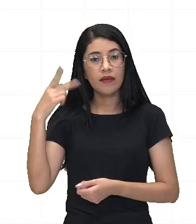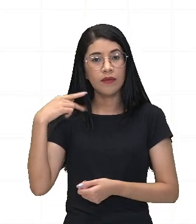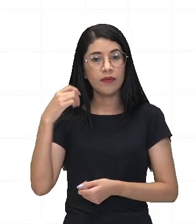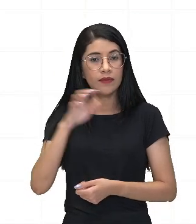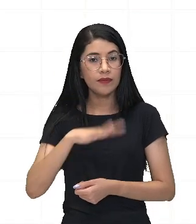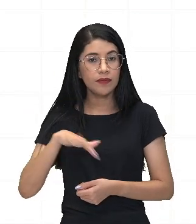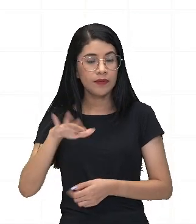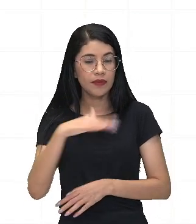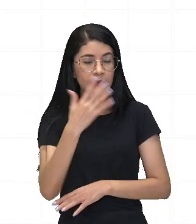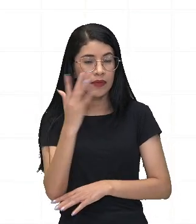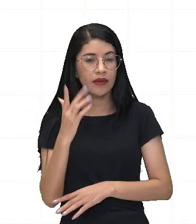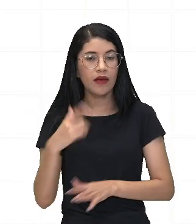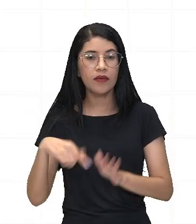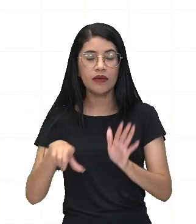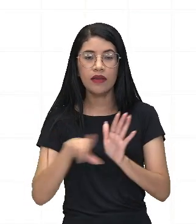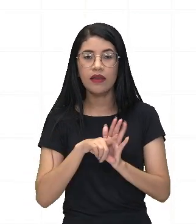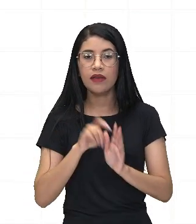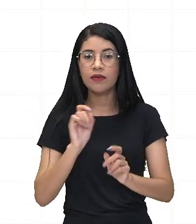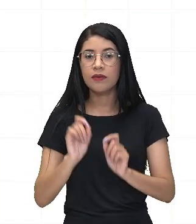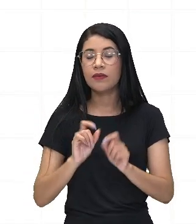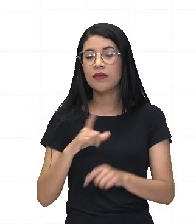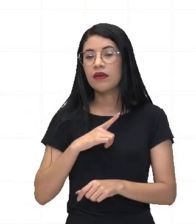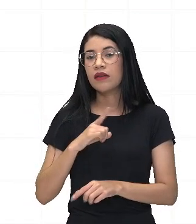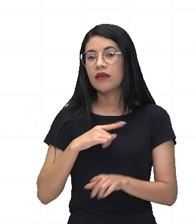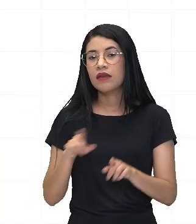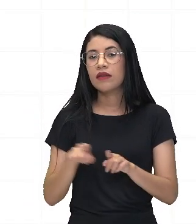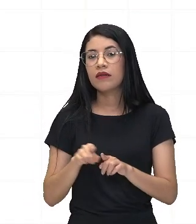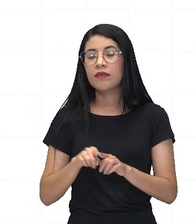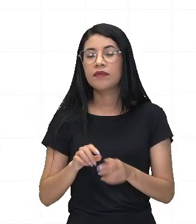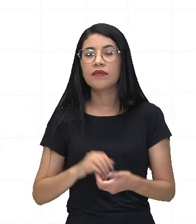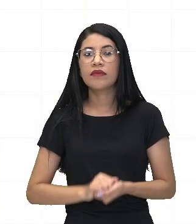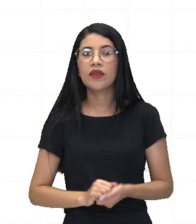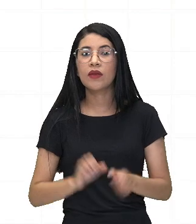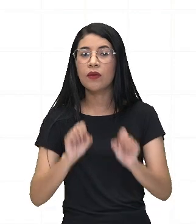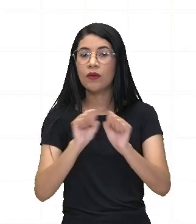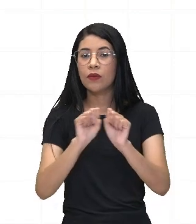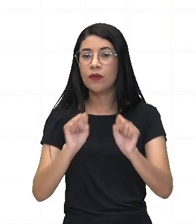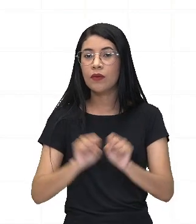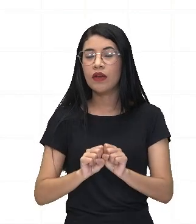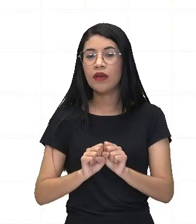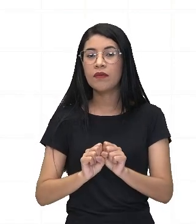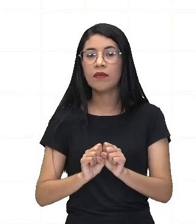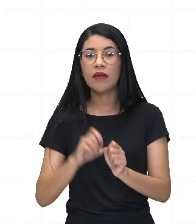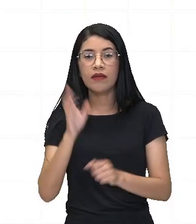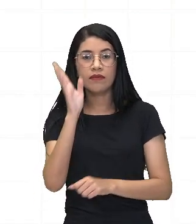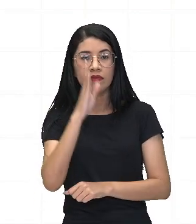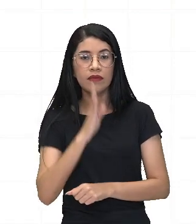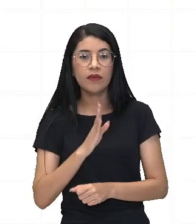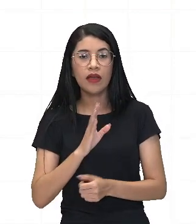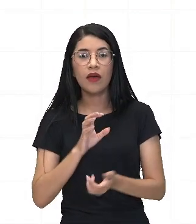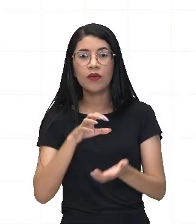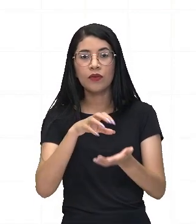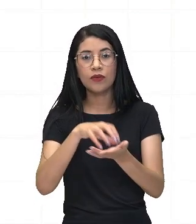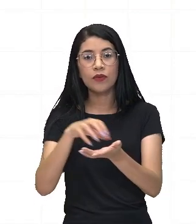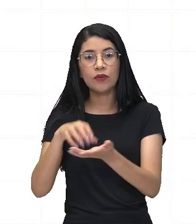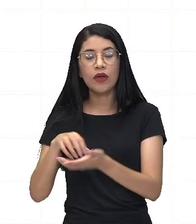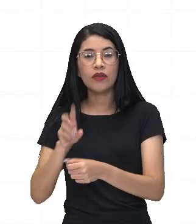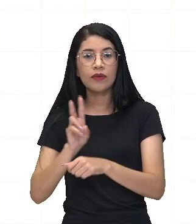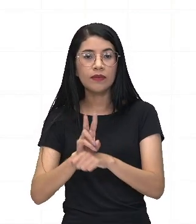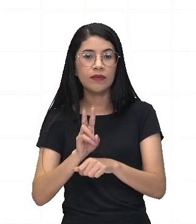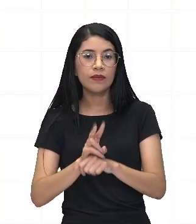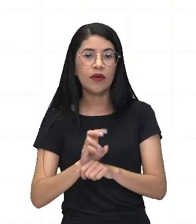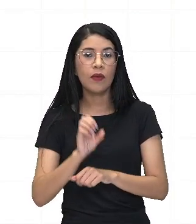nossa legislação ambiental, nós temos o Sistema Nacional de Unidades de Conservação,